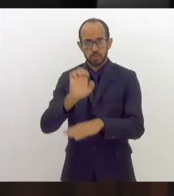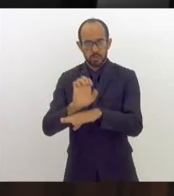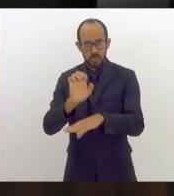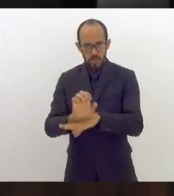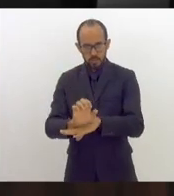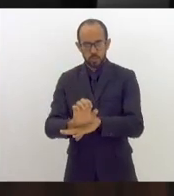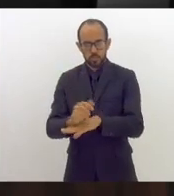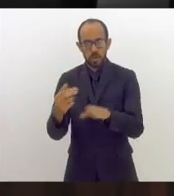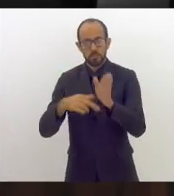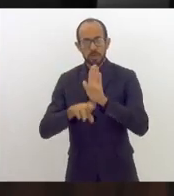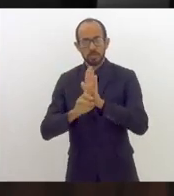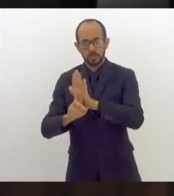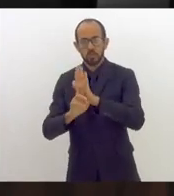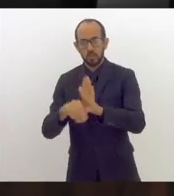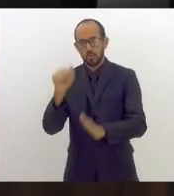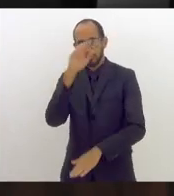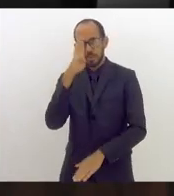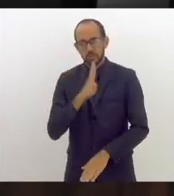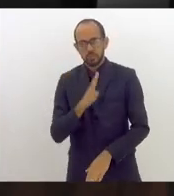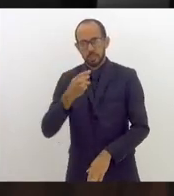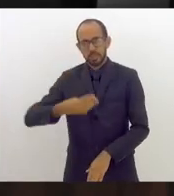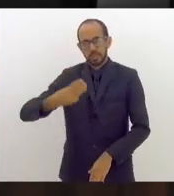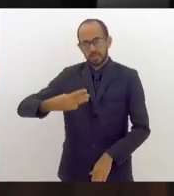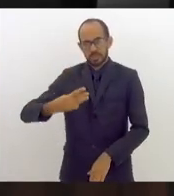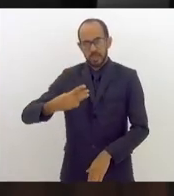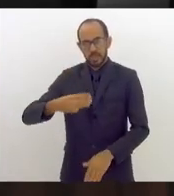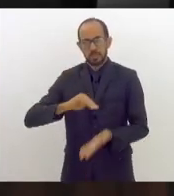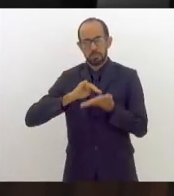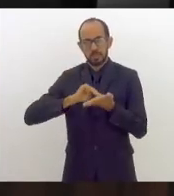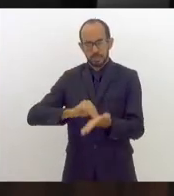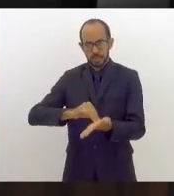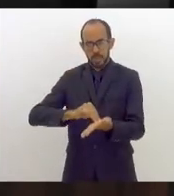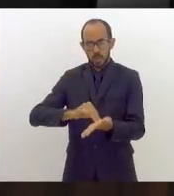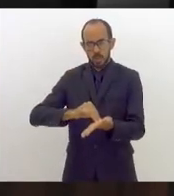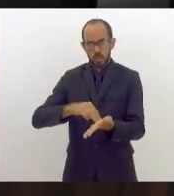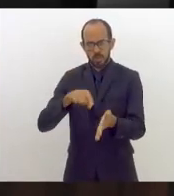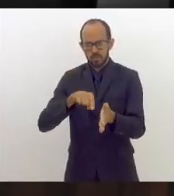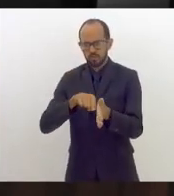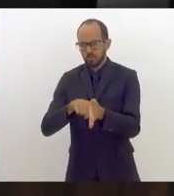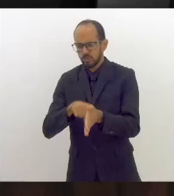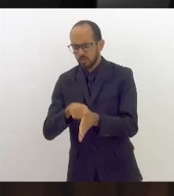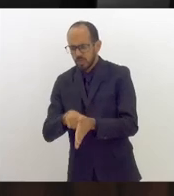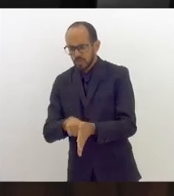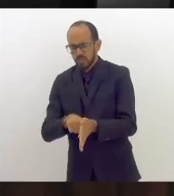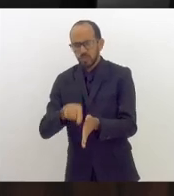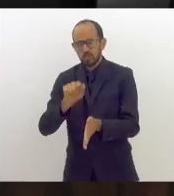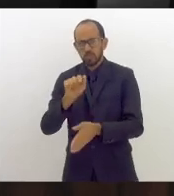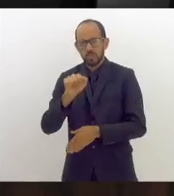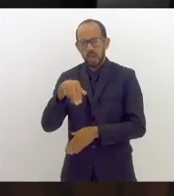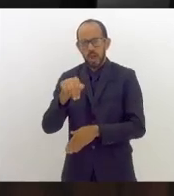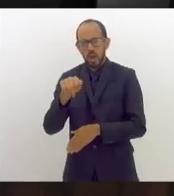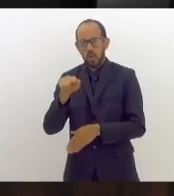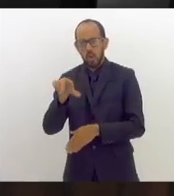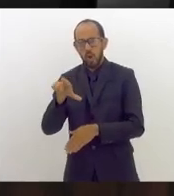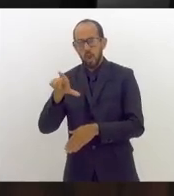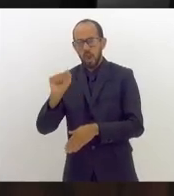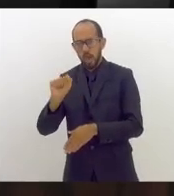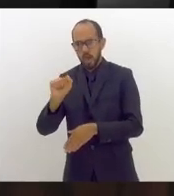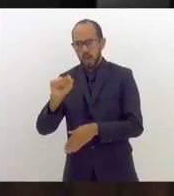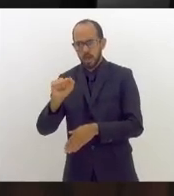o Brasil na terceira missão verificação das Nações Unidas em Angola o nave